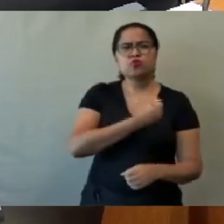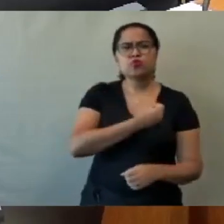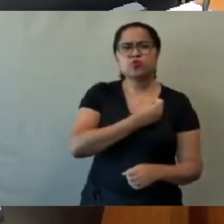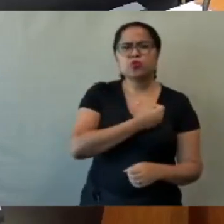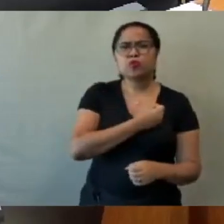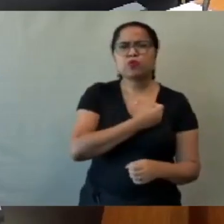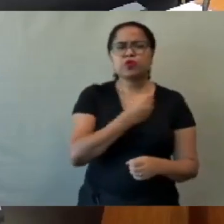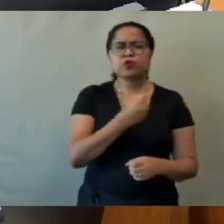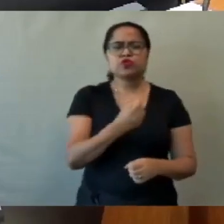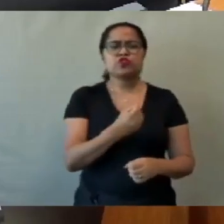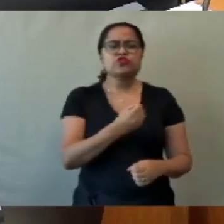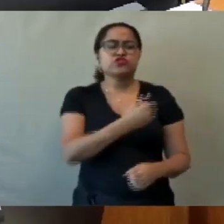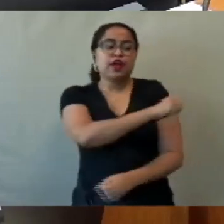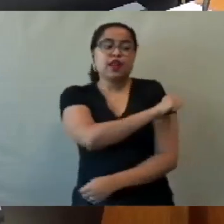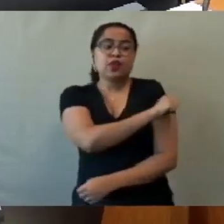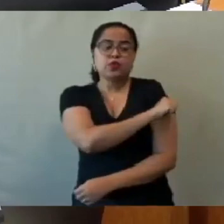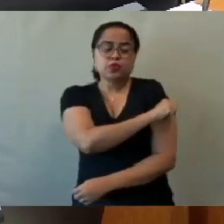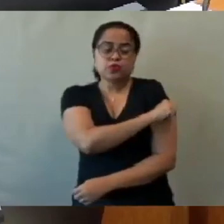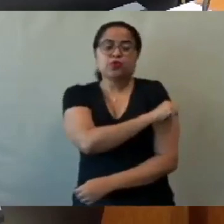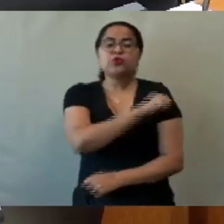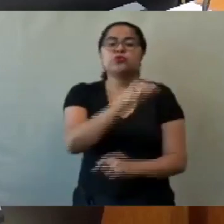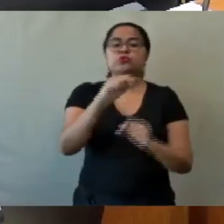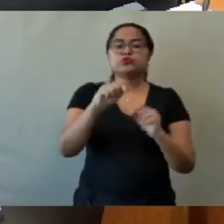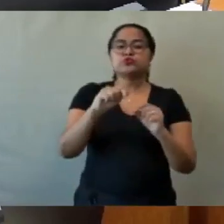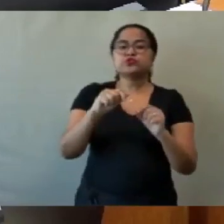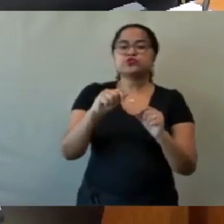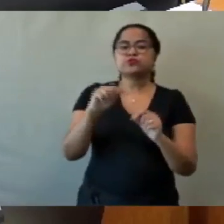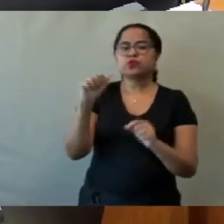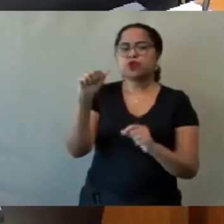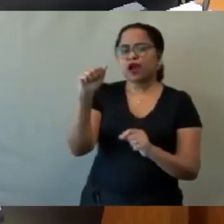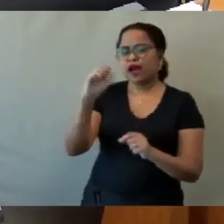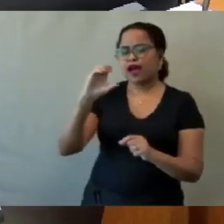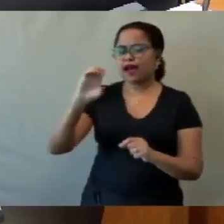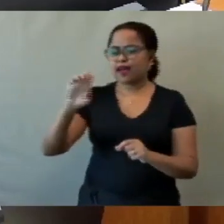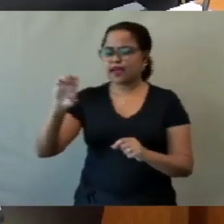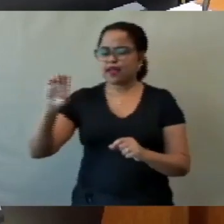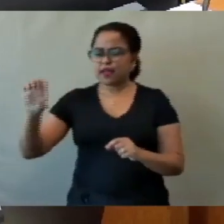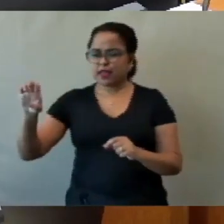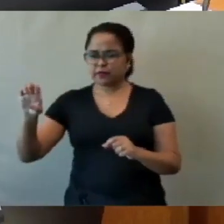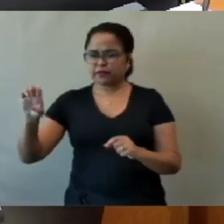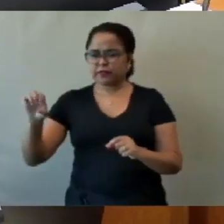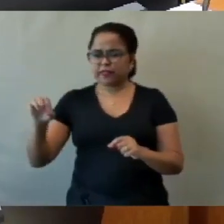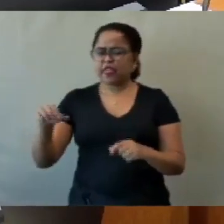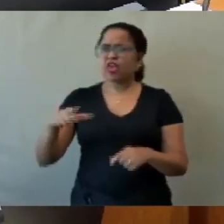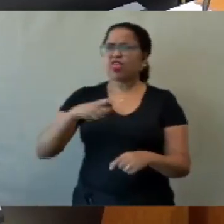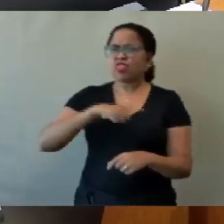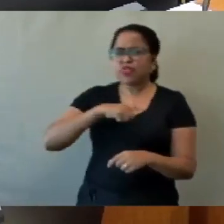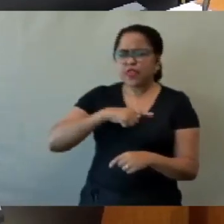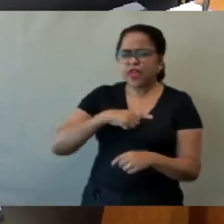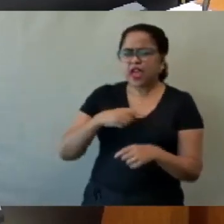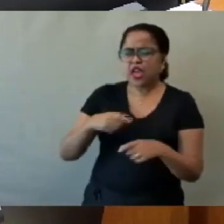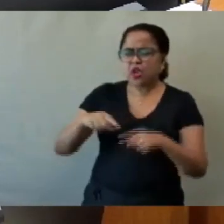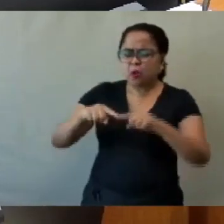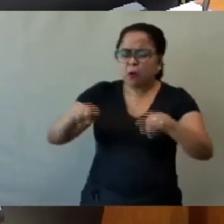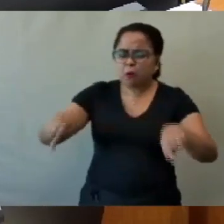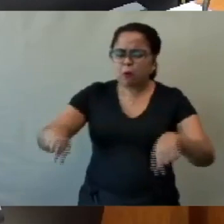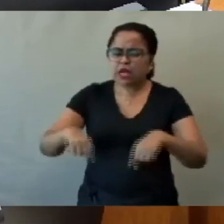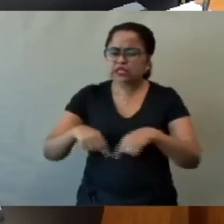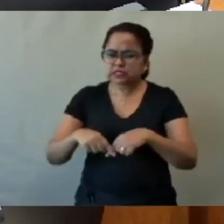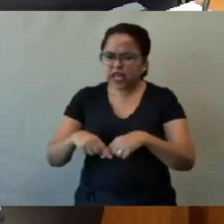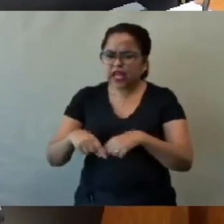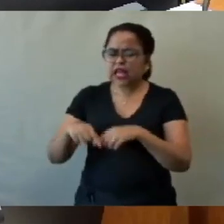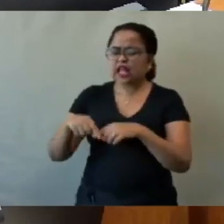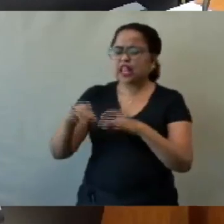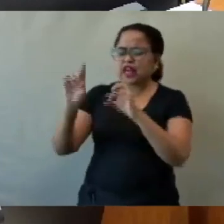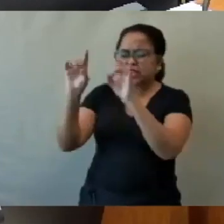rede pública municipal? Existe sala específica para esses profissionais